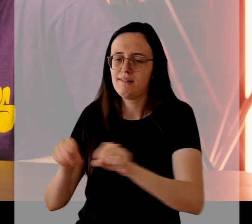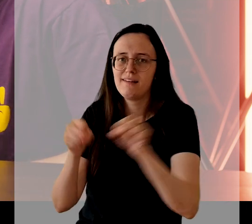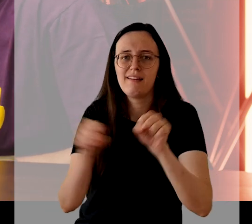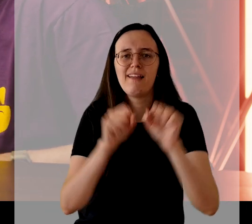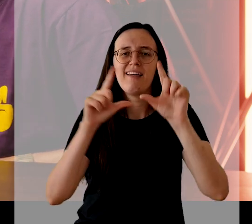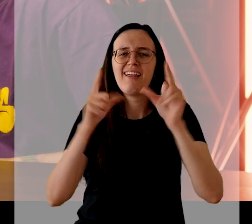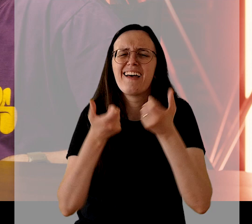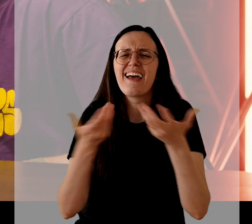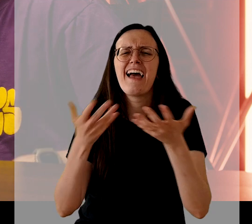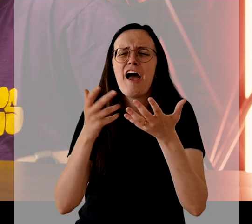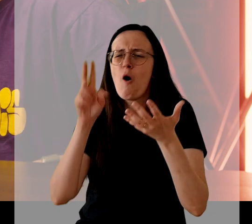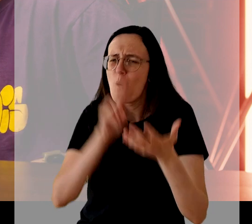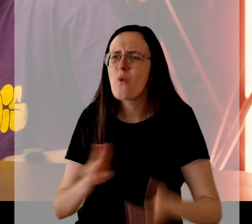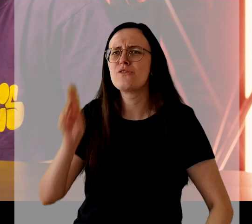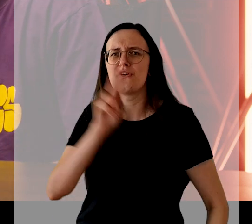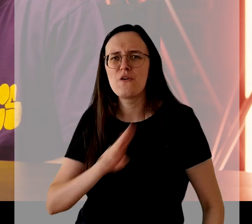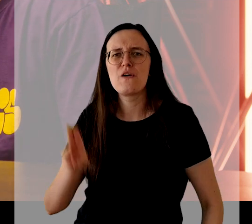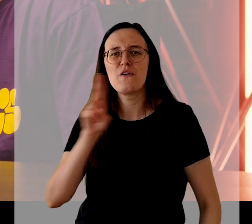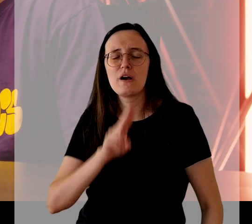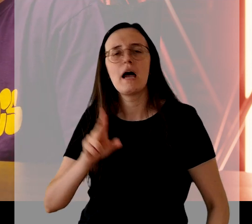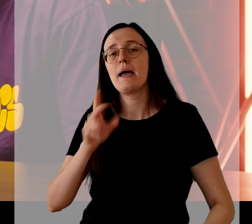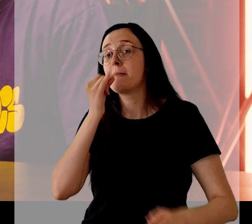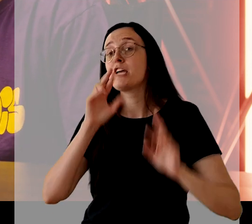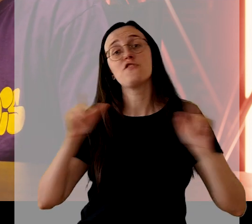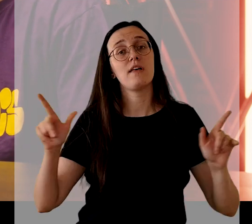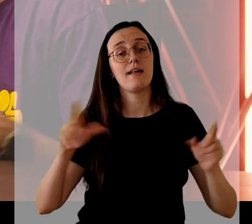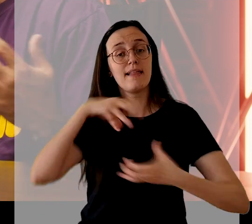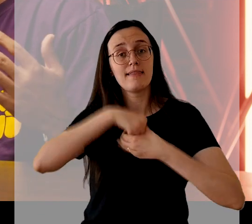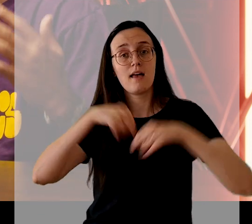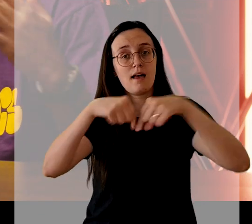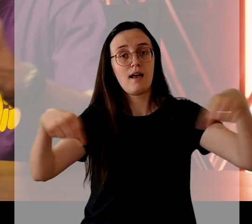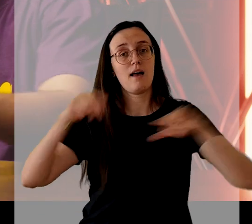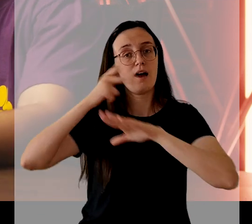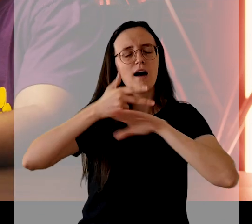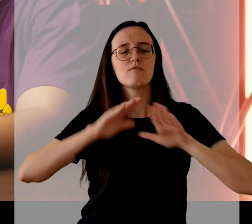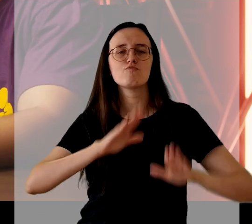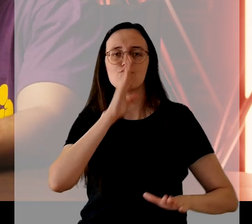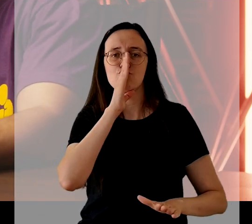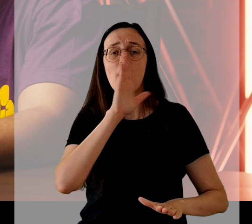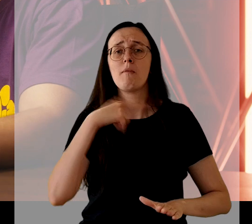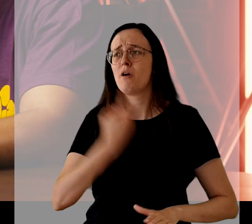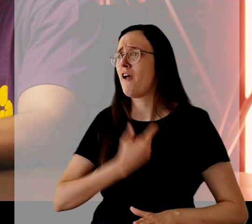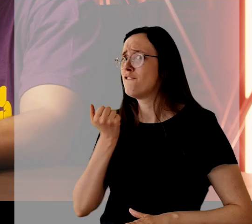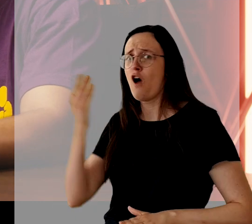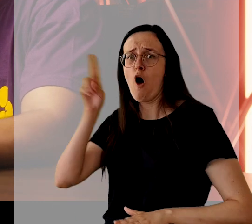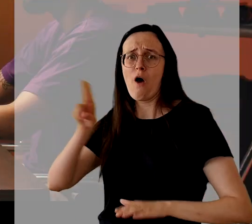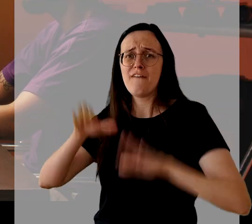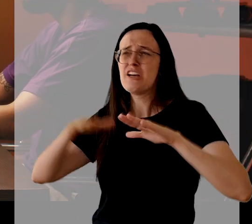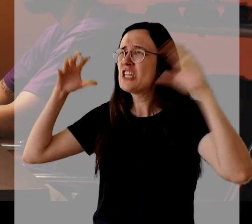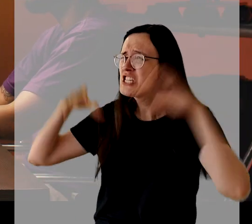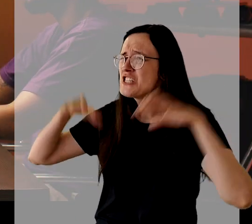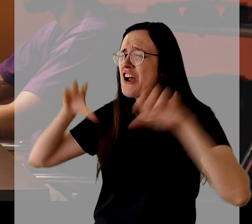uma depreciação. É diferente de um equipamento de áudio que foi dentro de um estúdio, controlado, tranquilinho. O som direto a gente está gravando embaixo